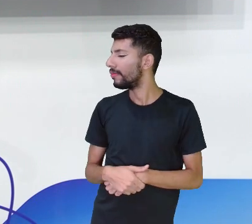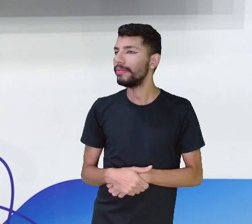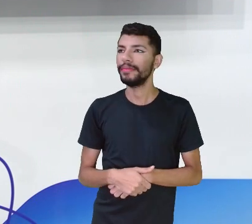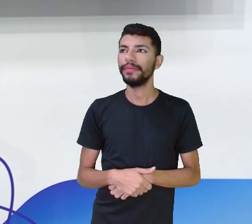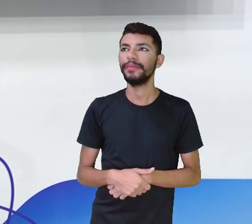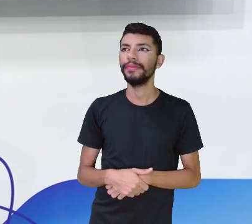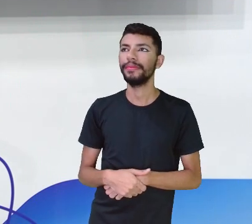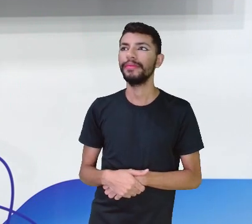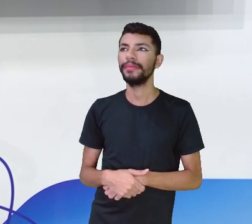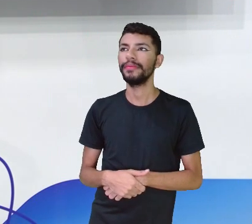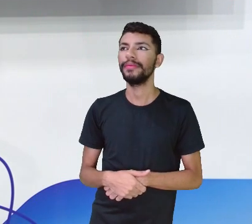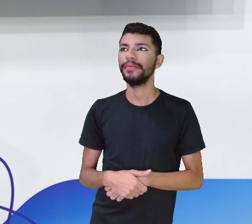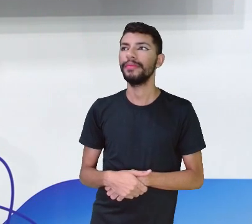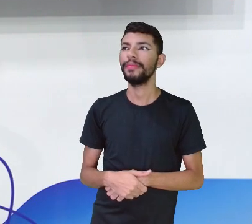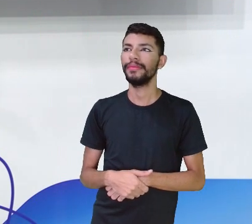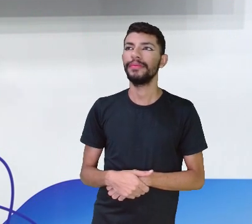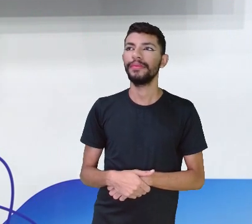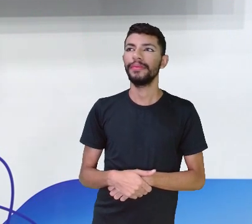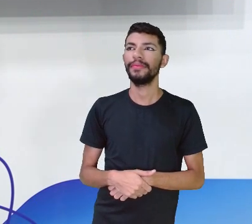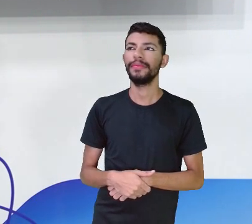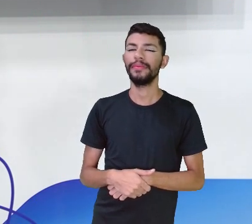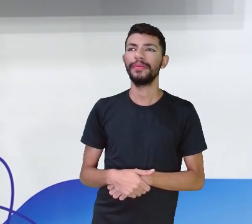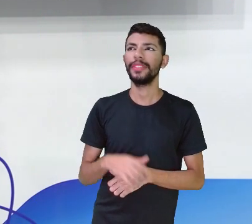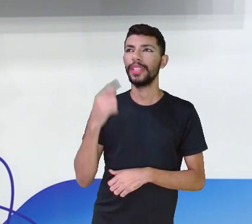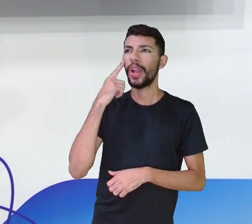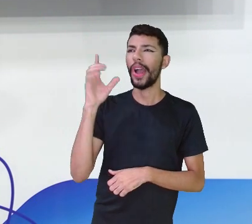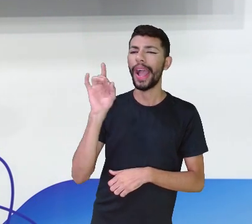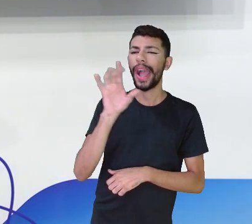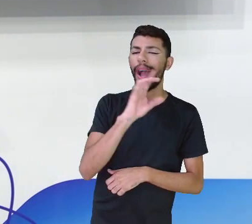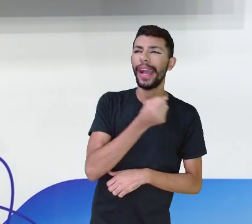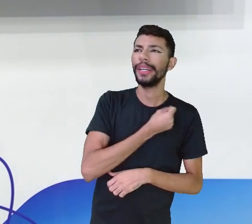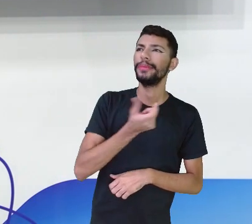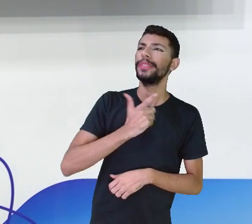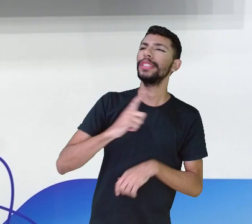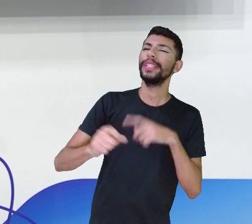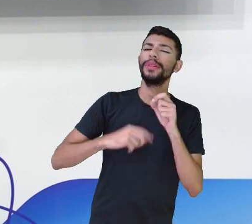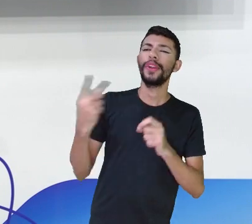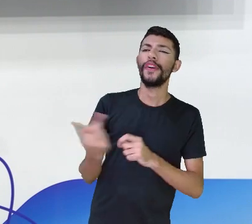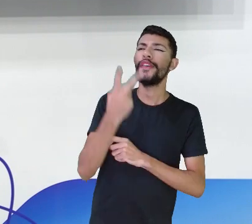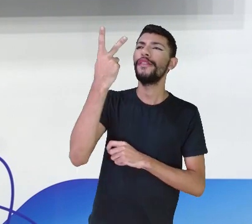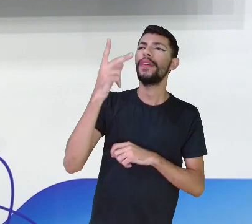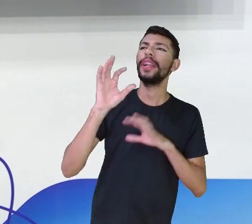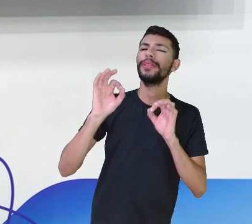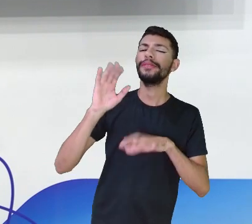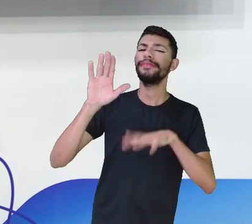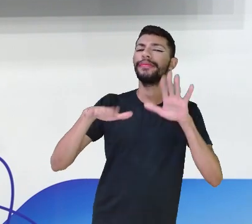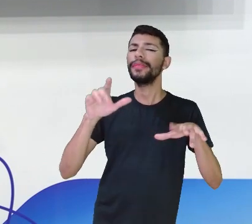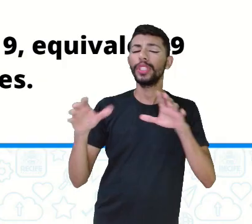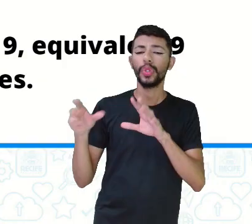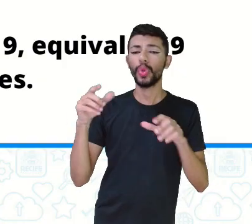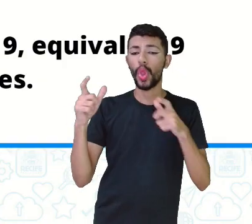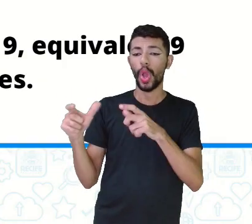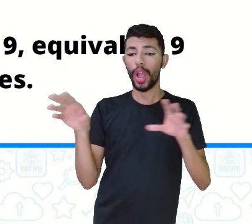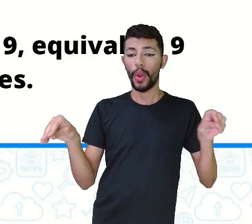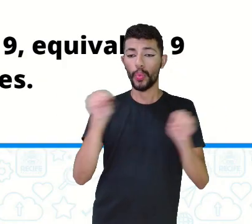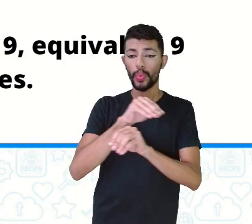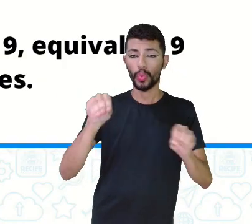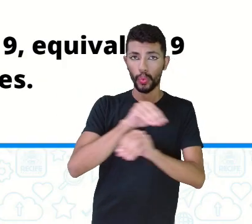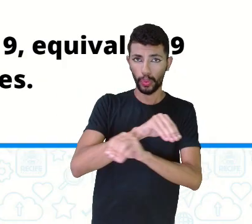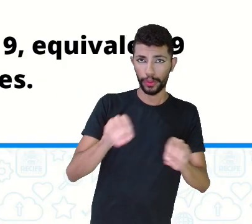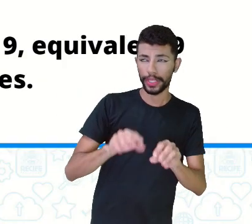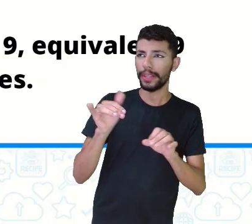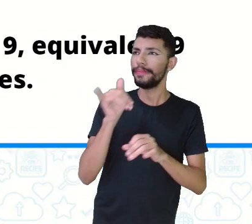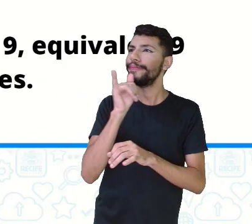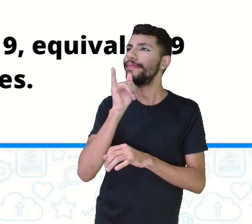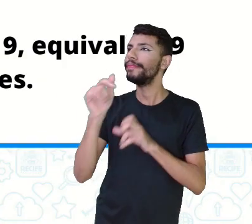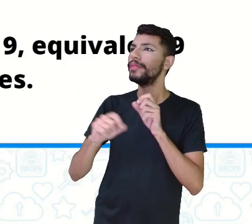Aqui, ó, deixa eu só... Cada algarismo possui um valor dependendo da posição que esteja. Por